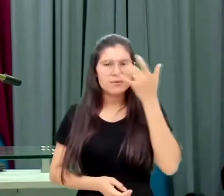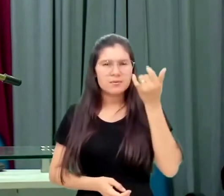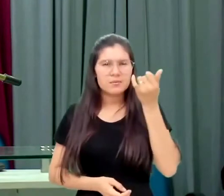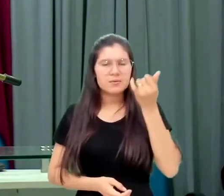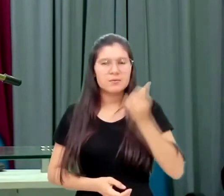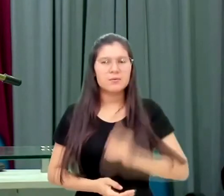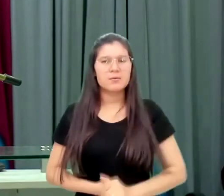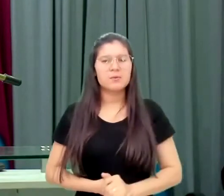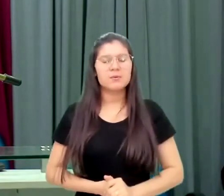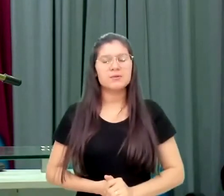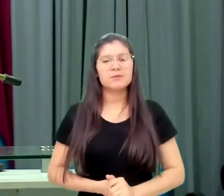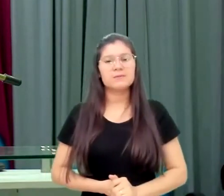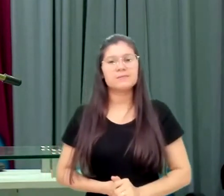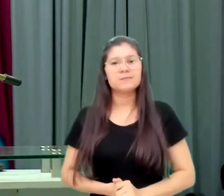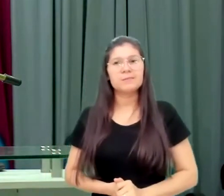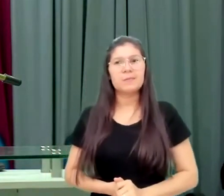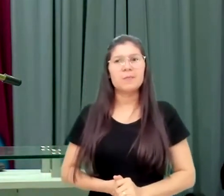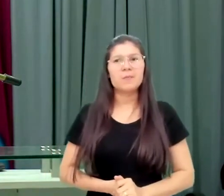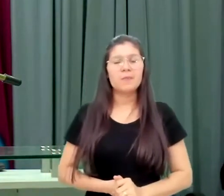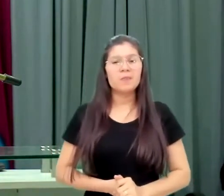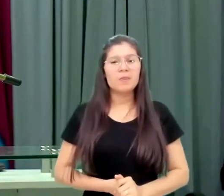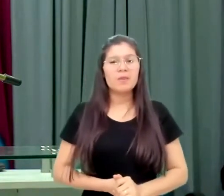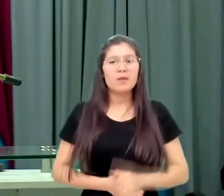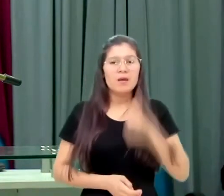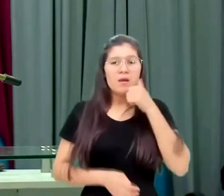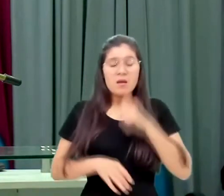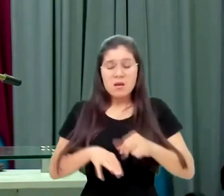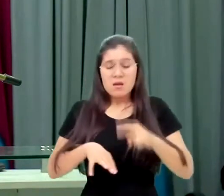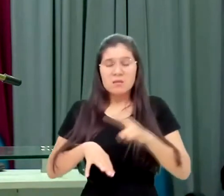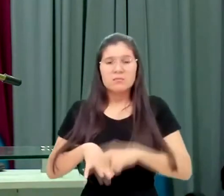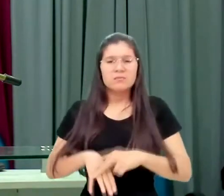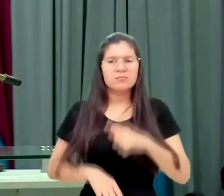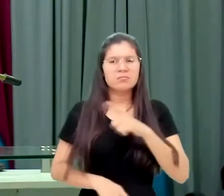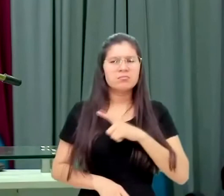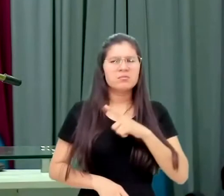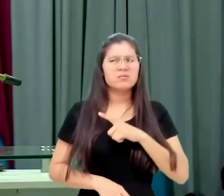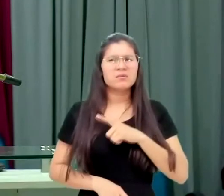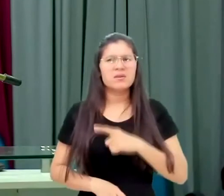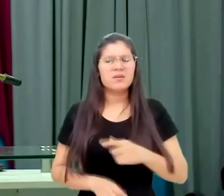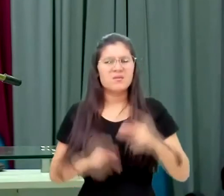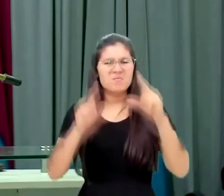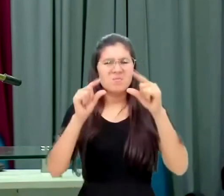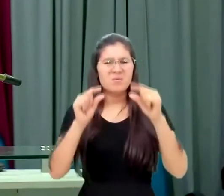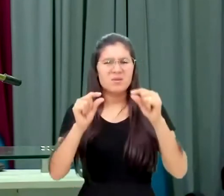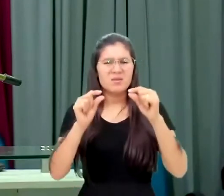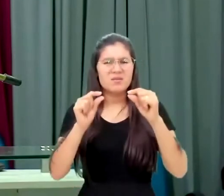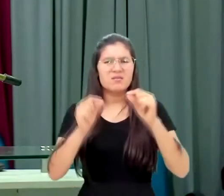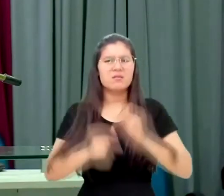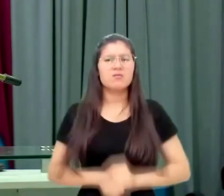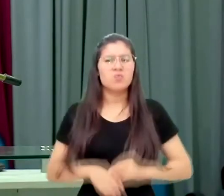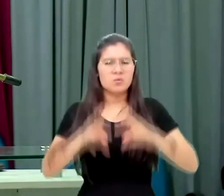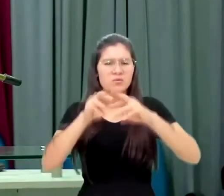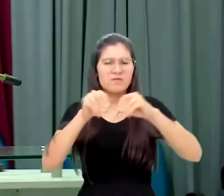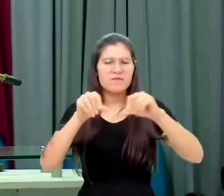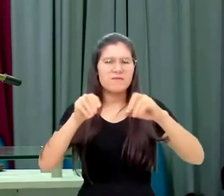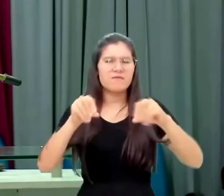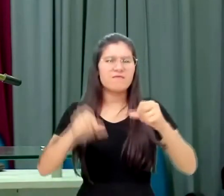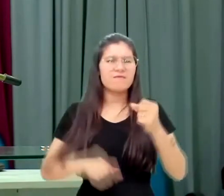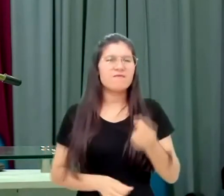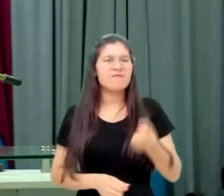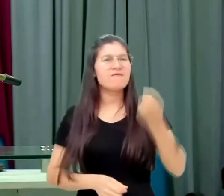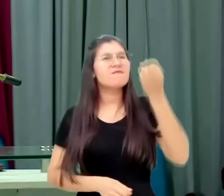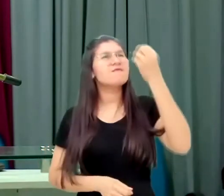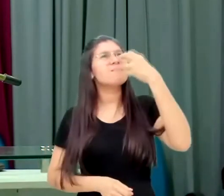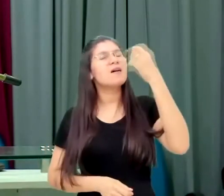panela, numa botija. Ele diz, então tudo bem, faz o seguinte, vai aí nos vizinhos, pede muitas vasilhas, vazias, muita